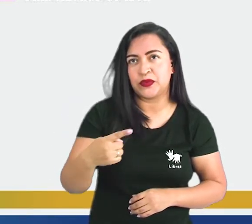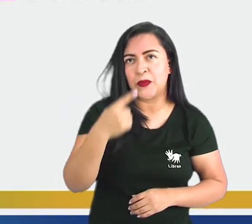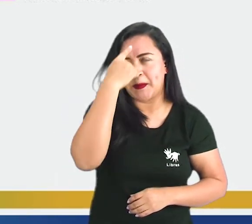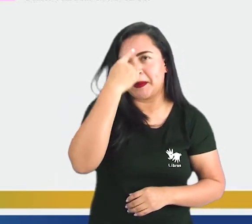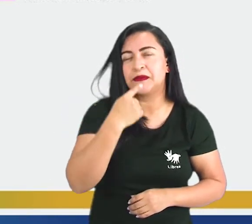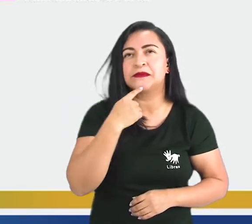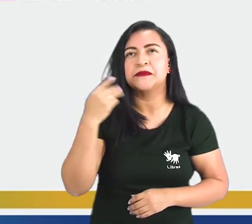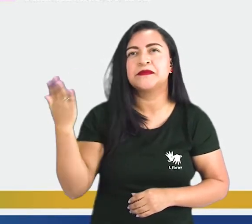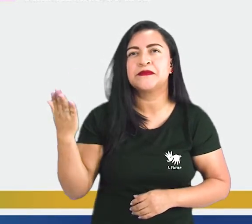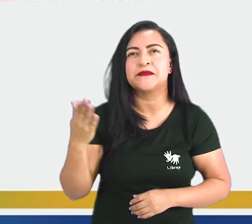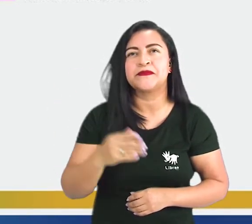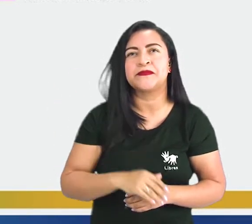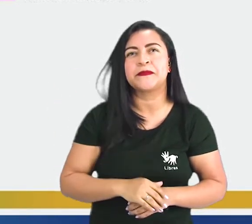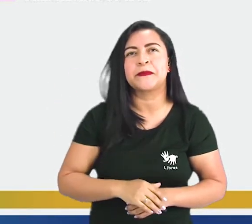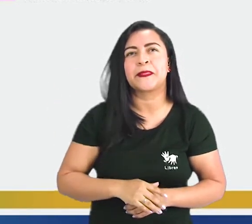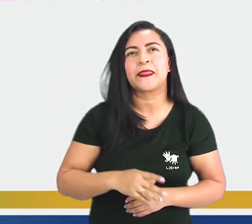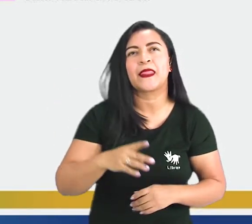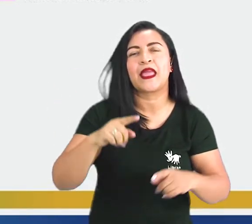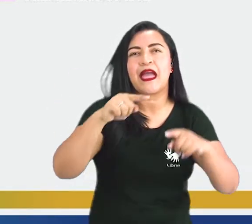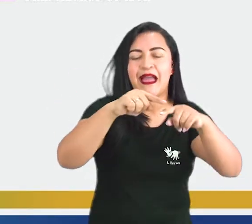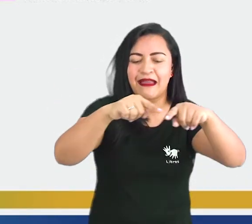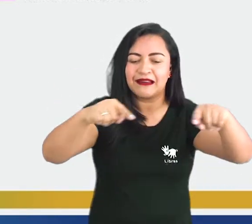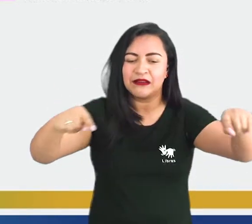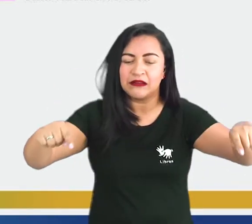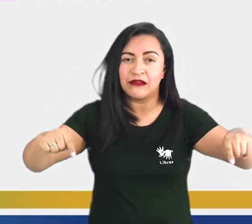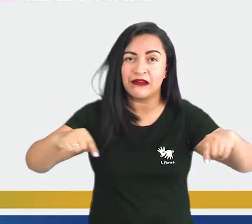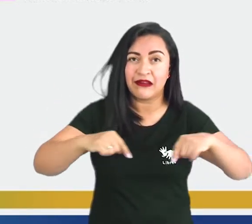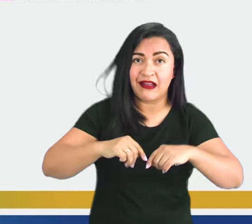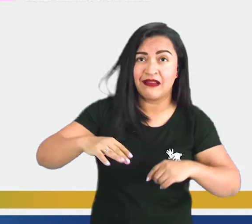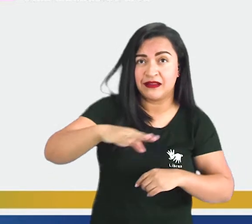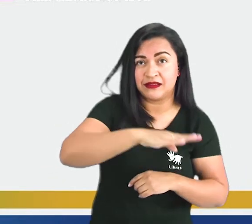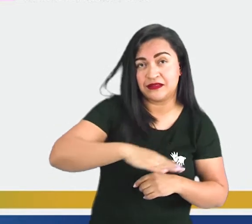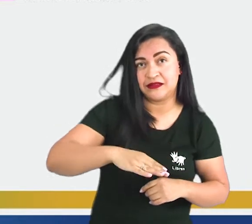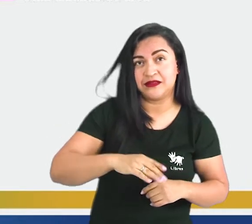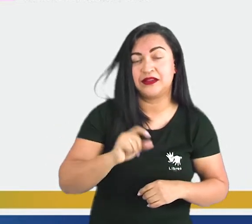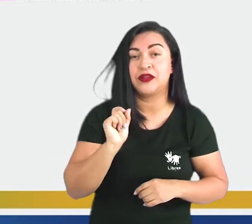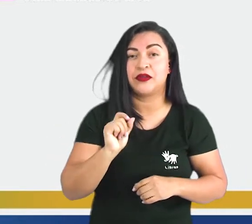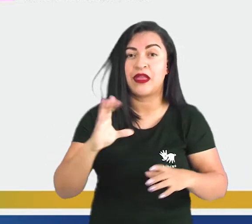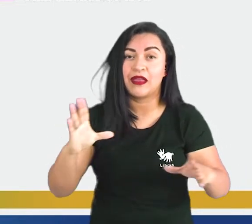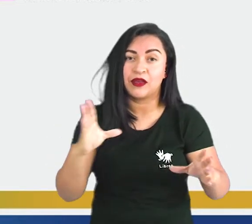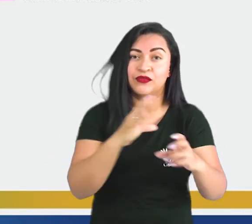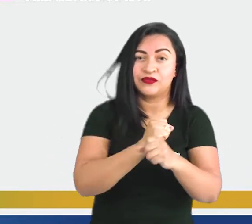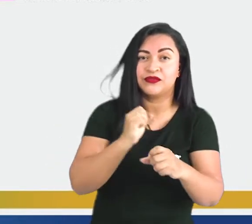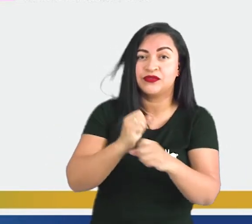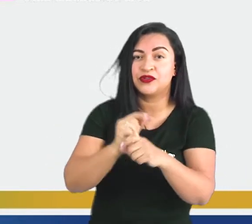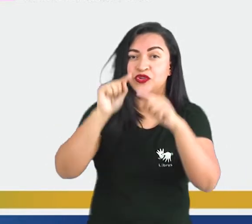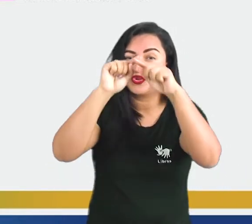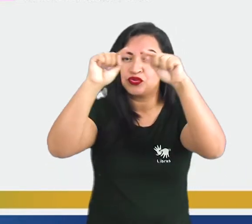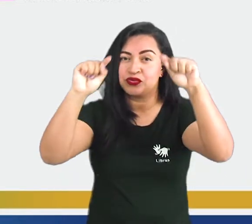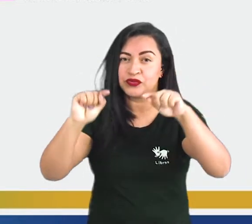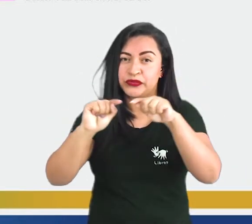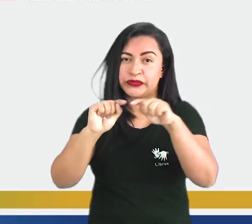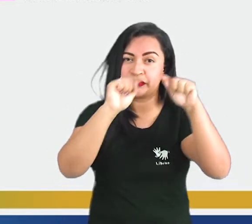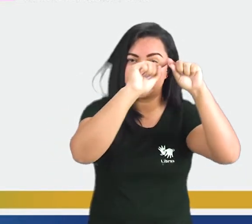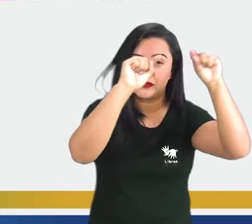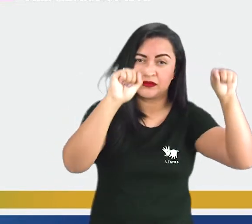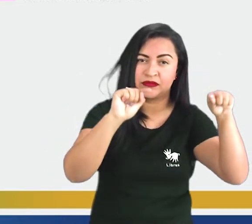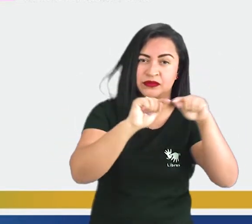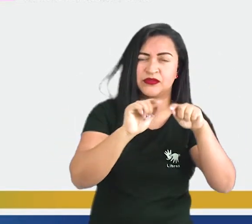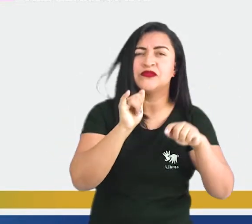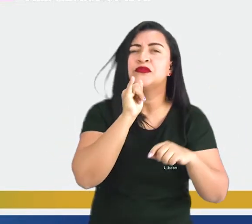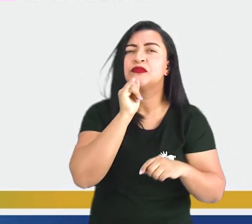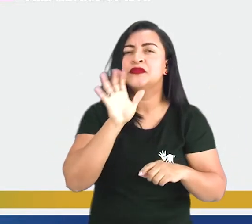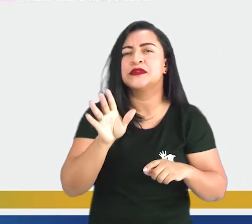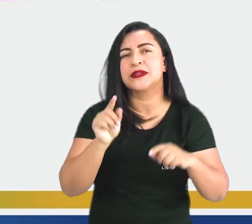sua área será equivalente à quantidade de quadradinhos. Então, vamos considerar aí que cada quadradinho